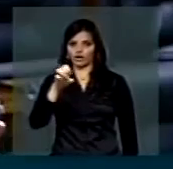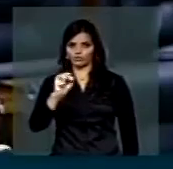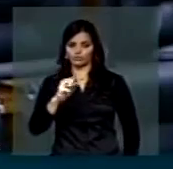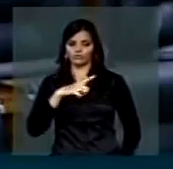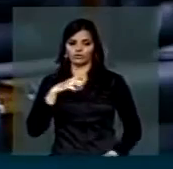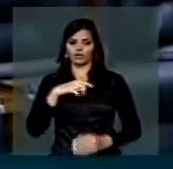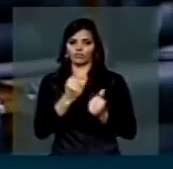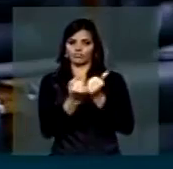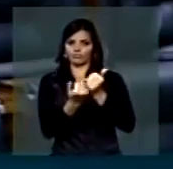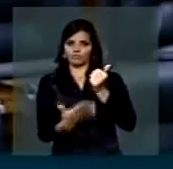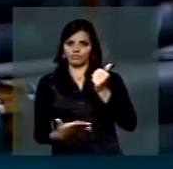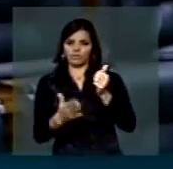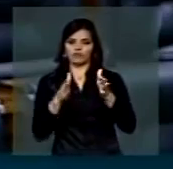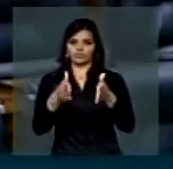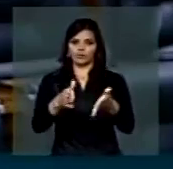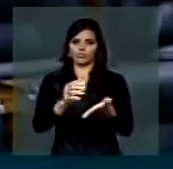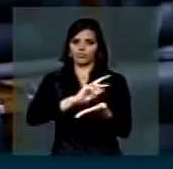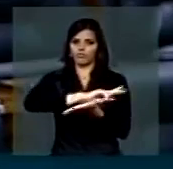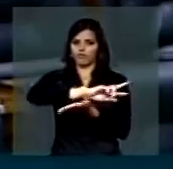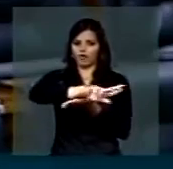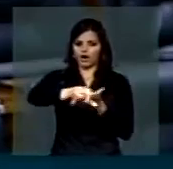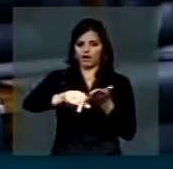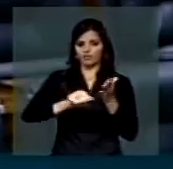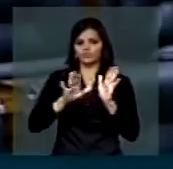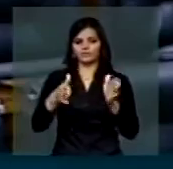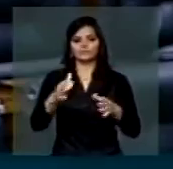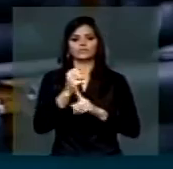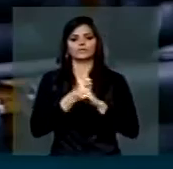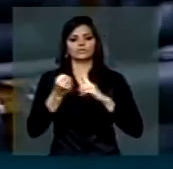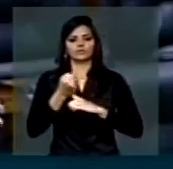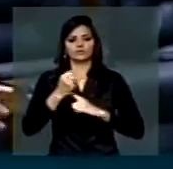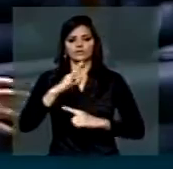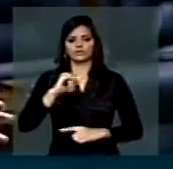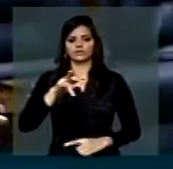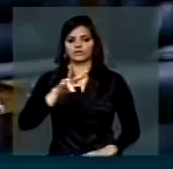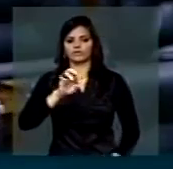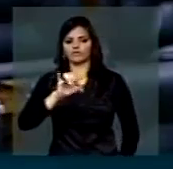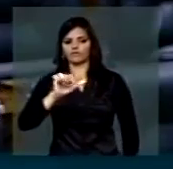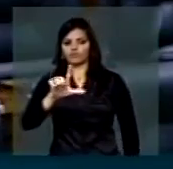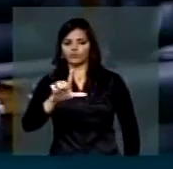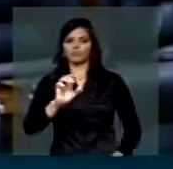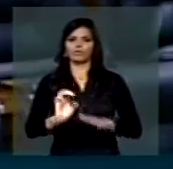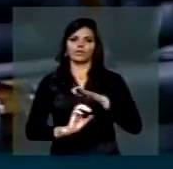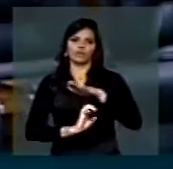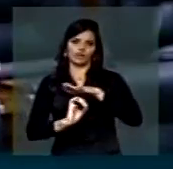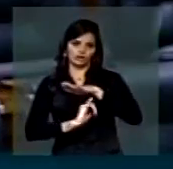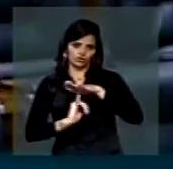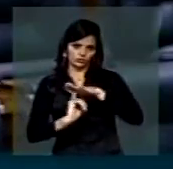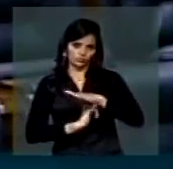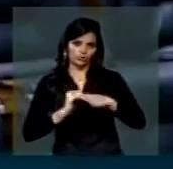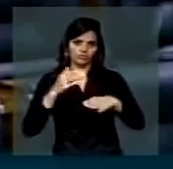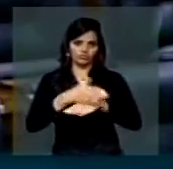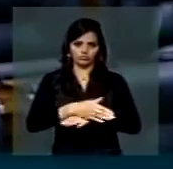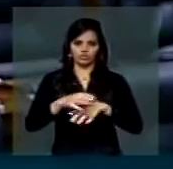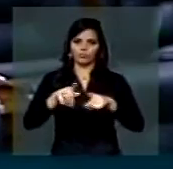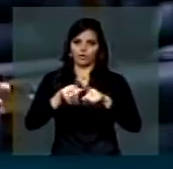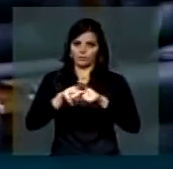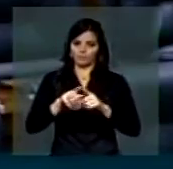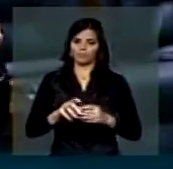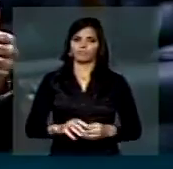composição plural, inclusive com forte participação da sociedade civil, dentre outras entidades está ali a Caritas.